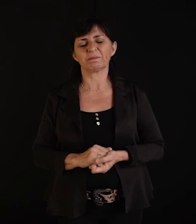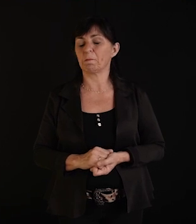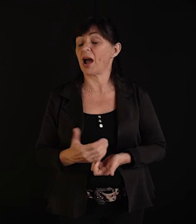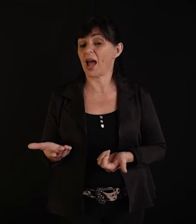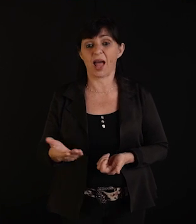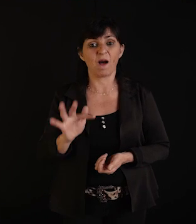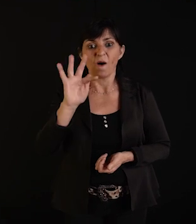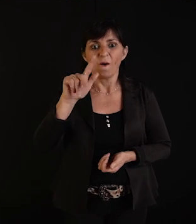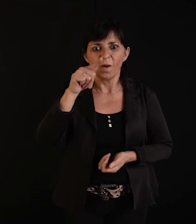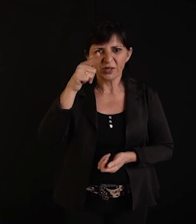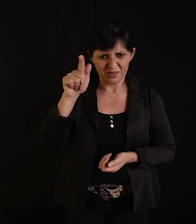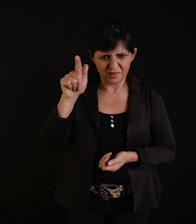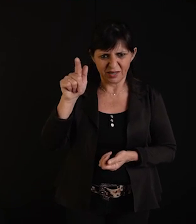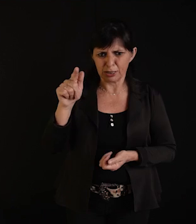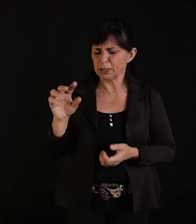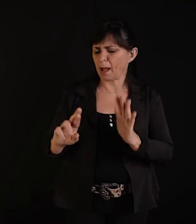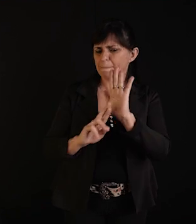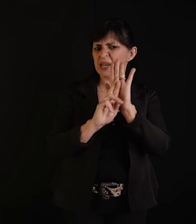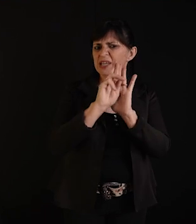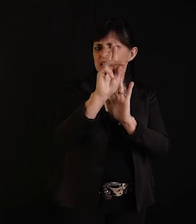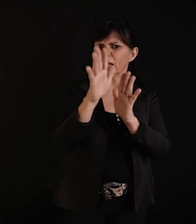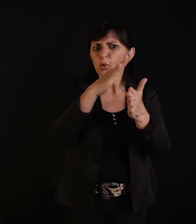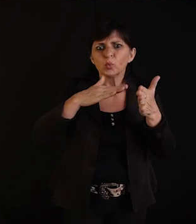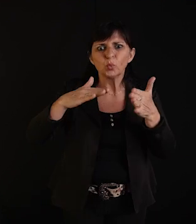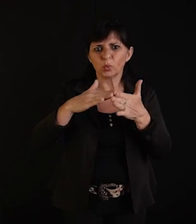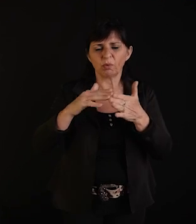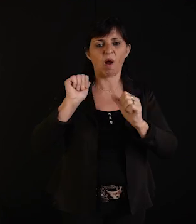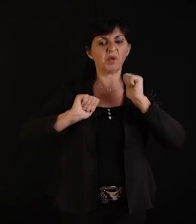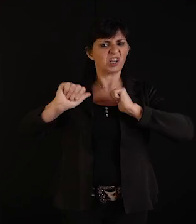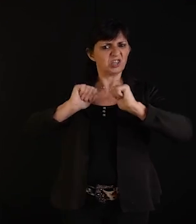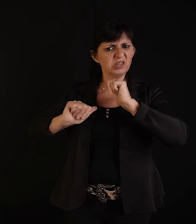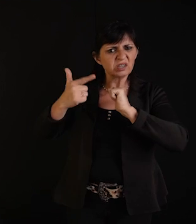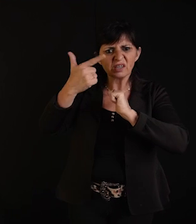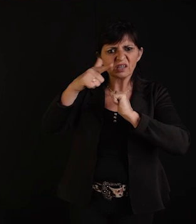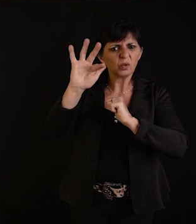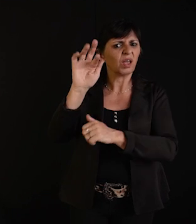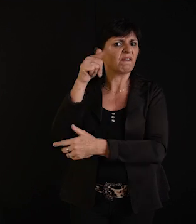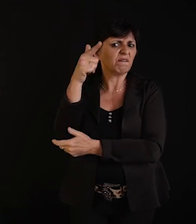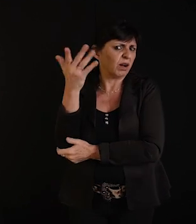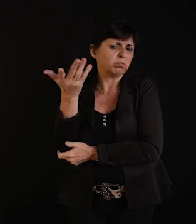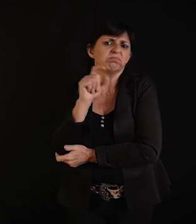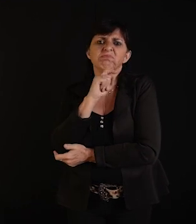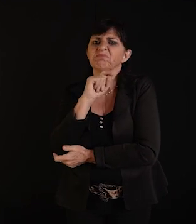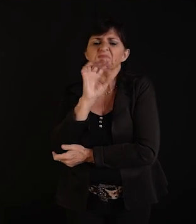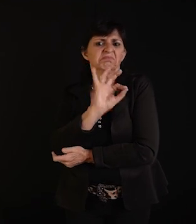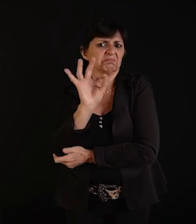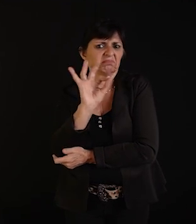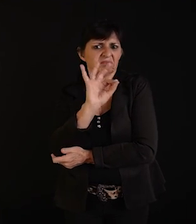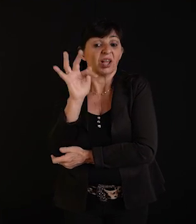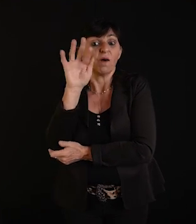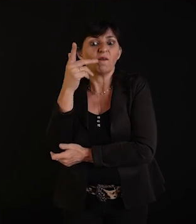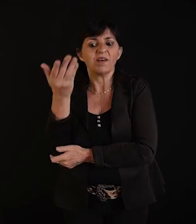Cara, os fãs representam tudo. Porque um artista sem o fã não é ninguém. O fã é quem dá vida